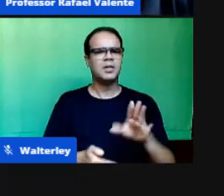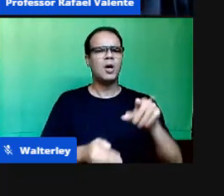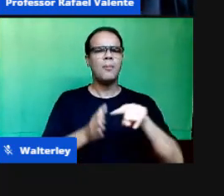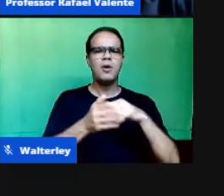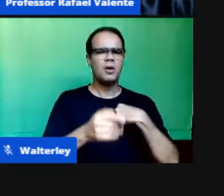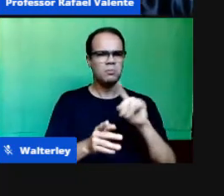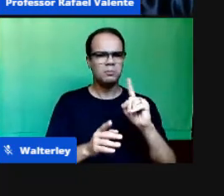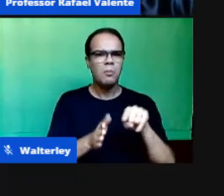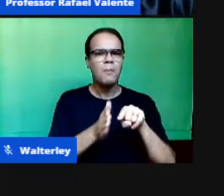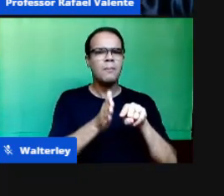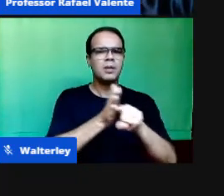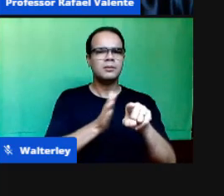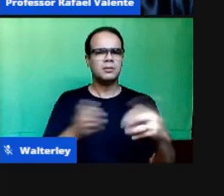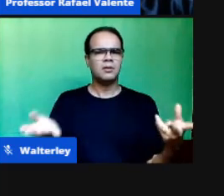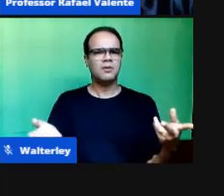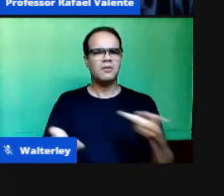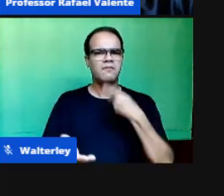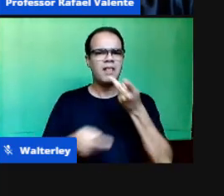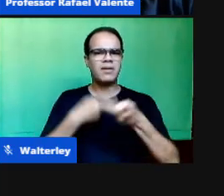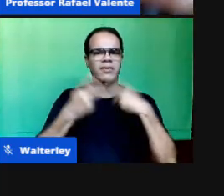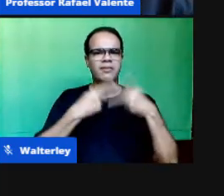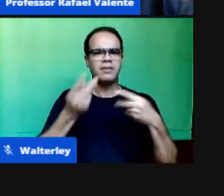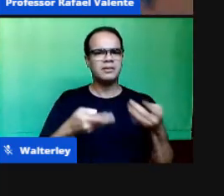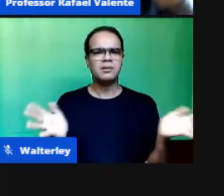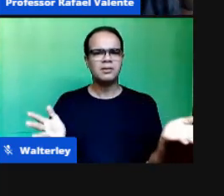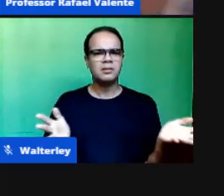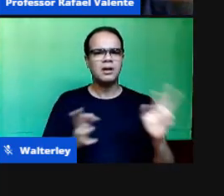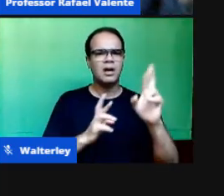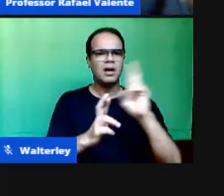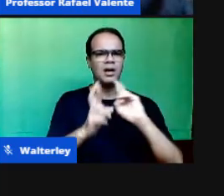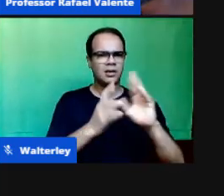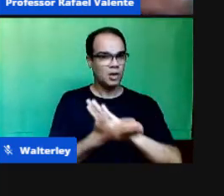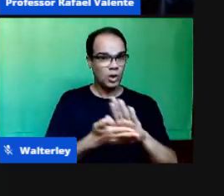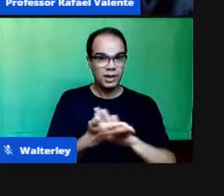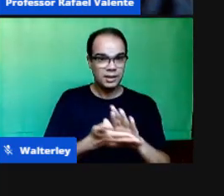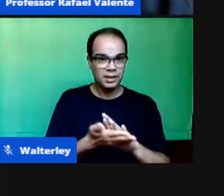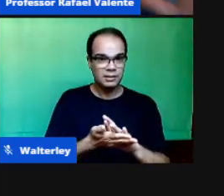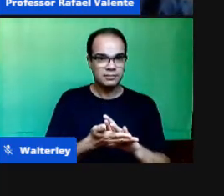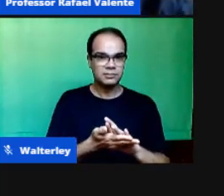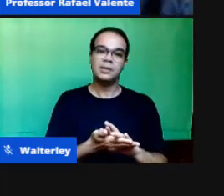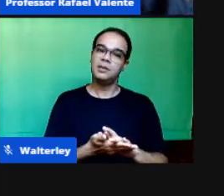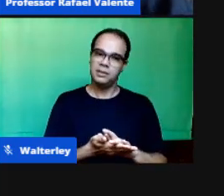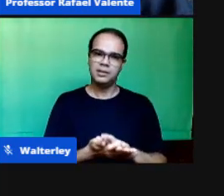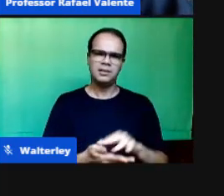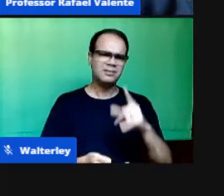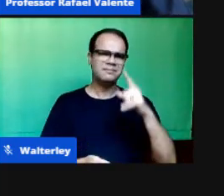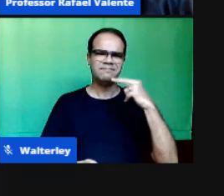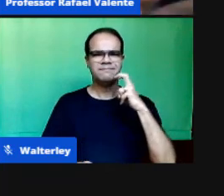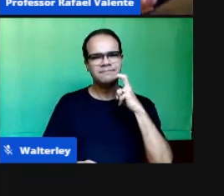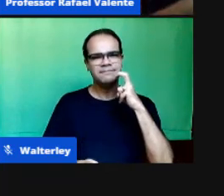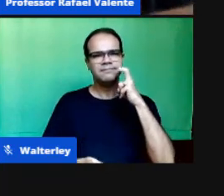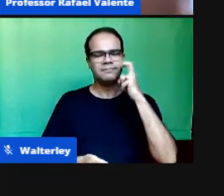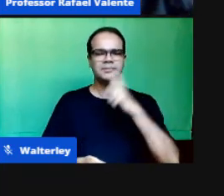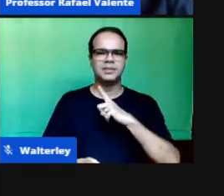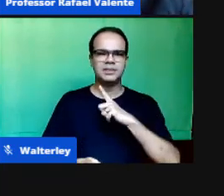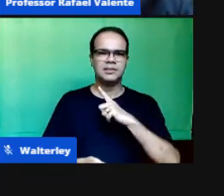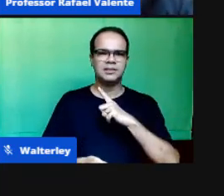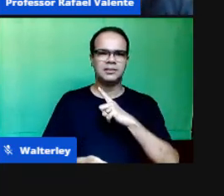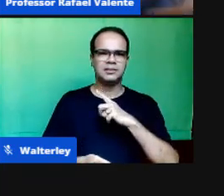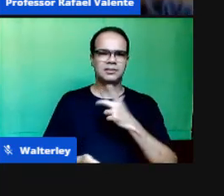aí? Vocês vão me deixar falando sozinho mesmo até que horas? Então, eles têm vergonha, eles vão se manifestando do jeito deles. Eu também